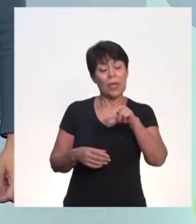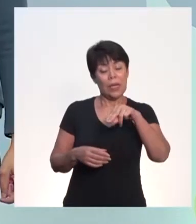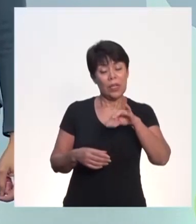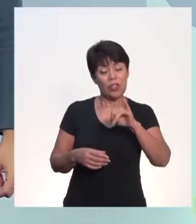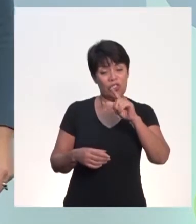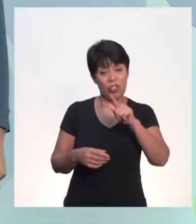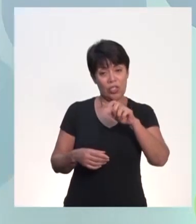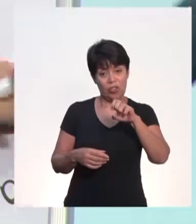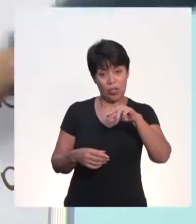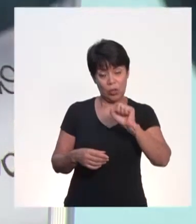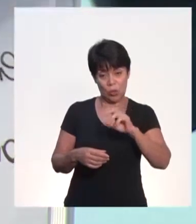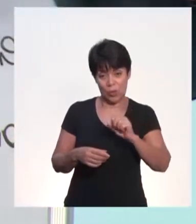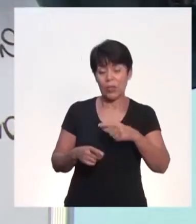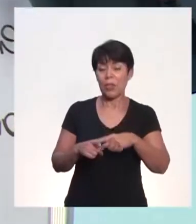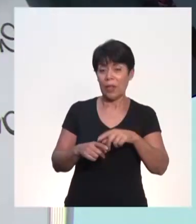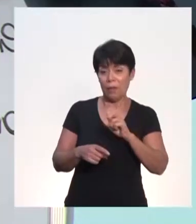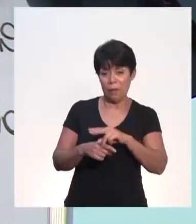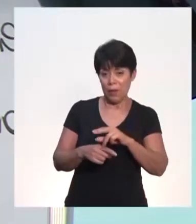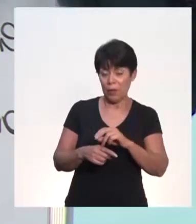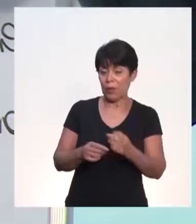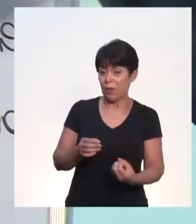que causam a doença.